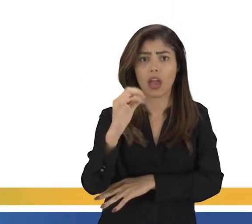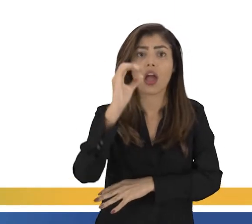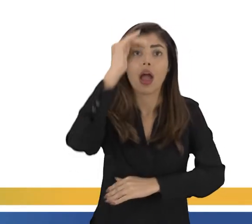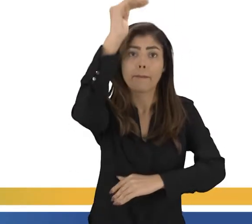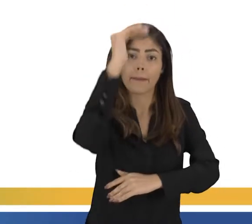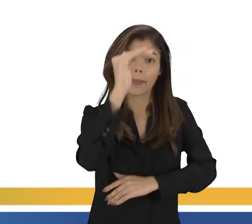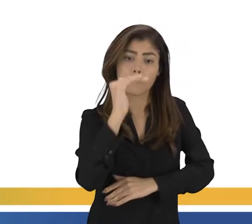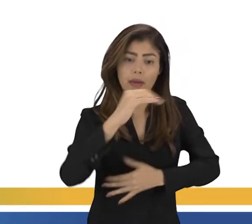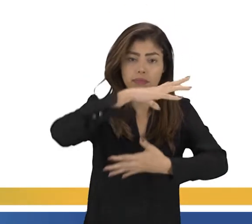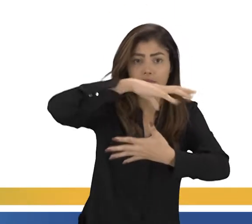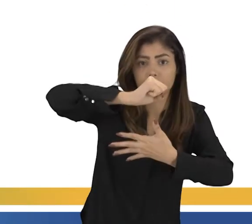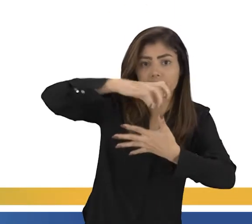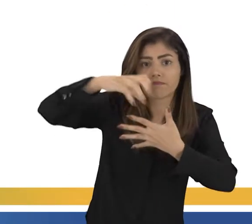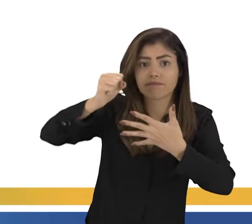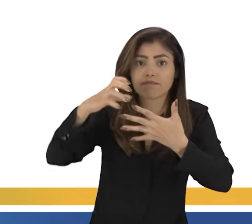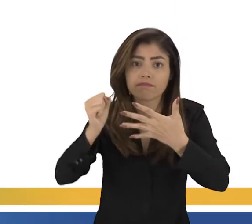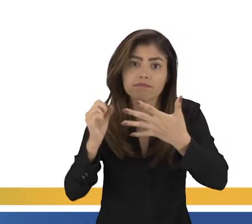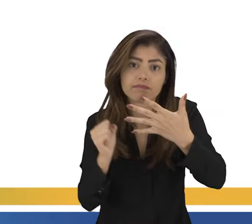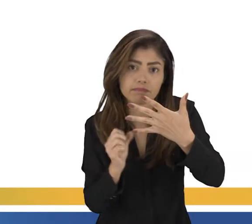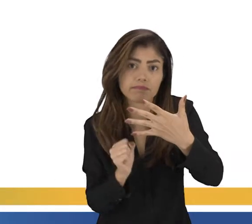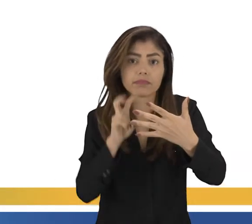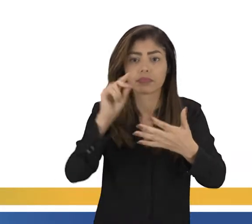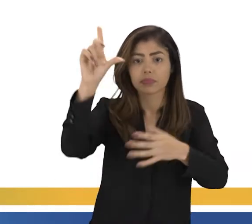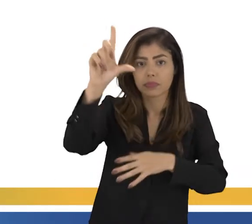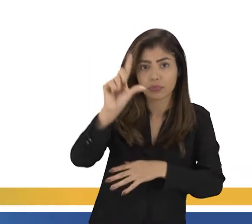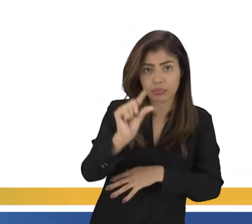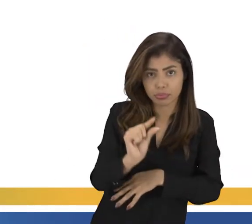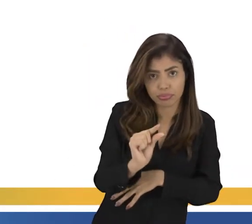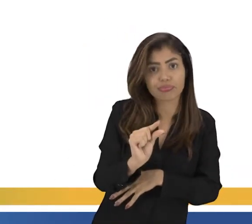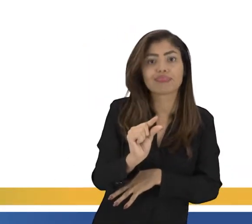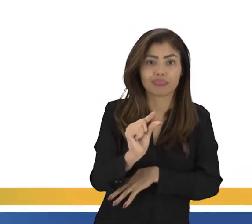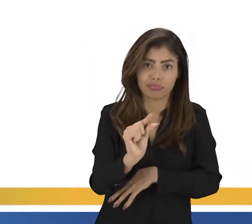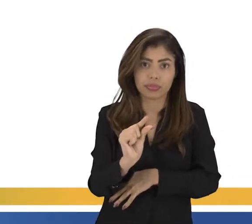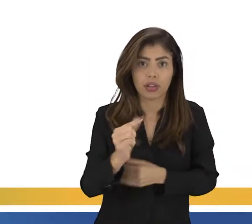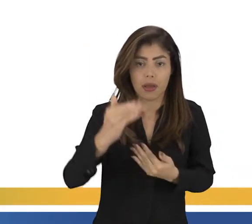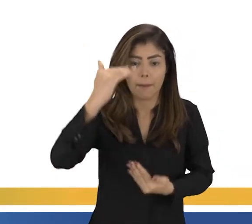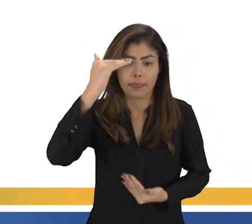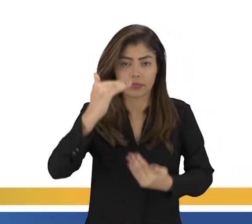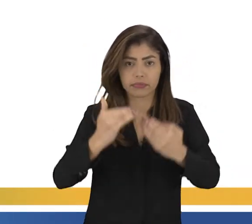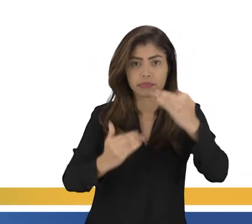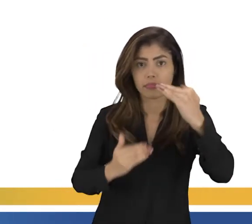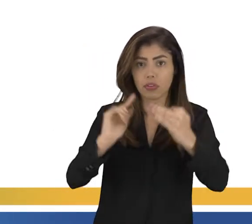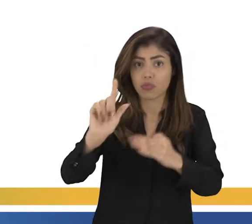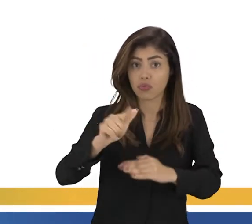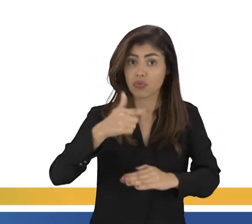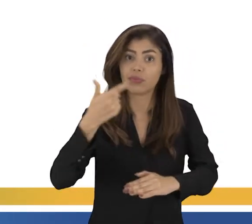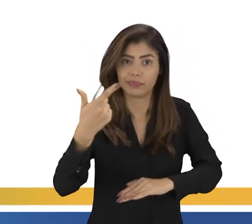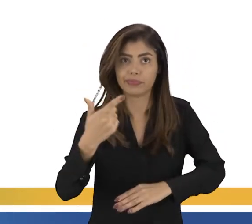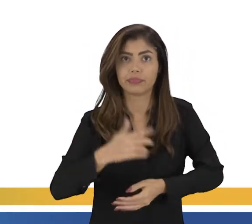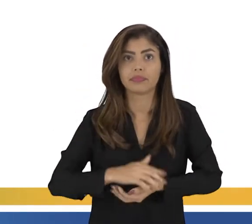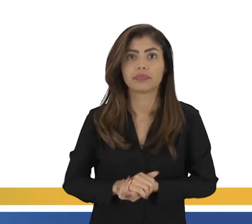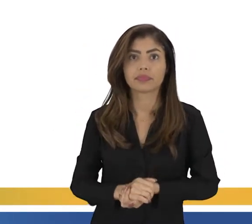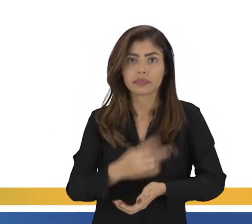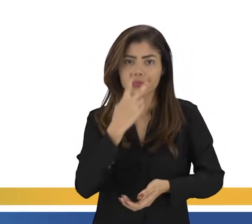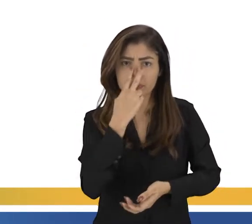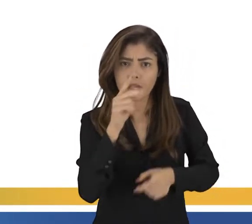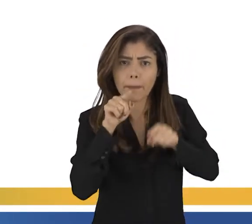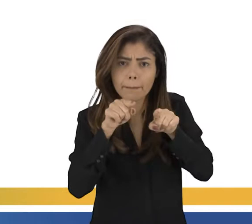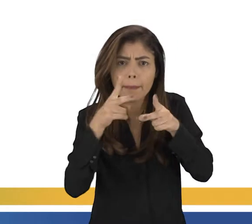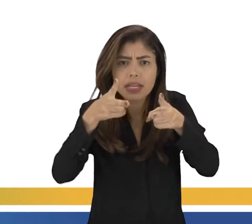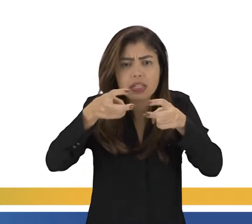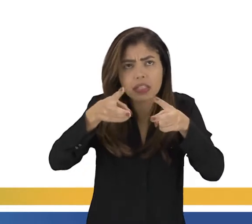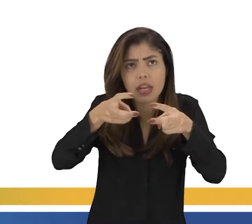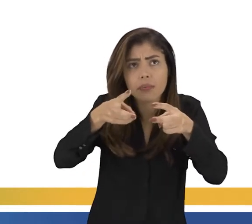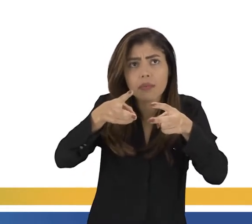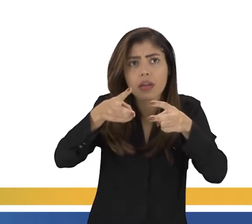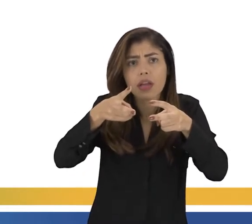cadeia alimentar diminui à medida que passa de um nível trófico para outro. Então, nós estamos vendo ali, tá,